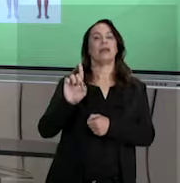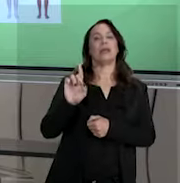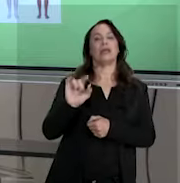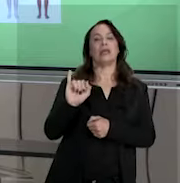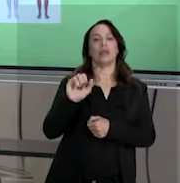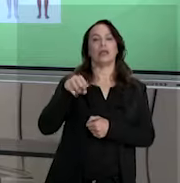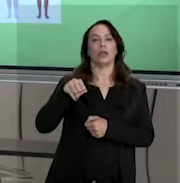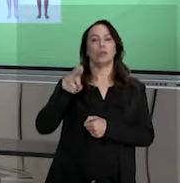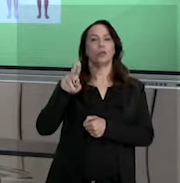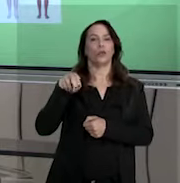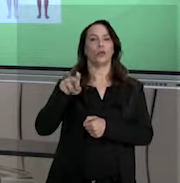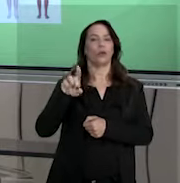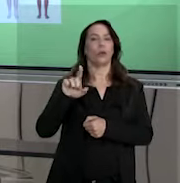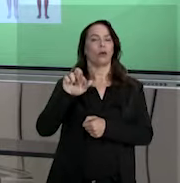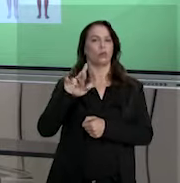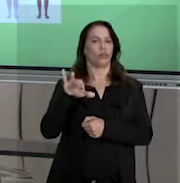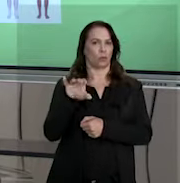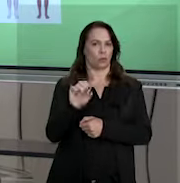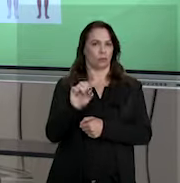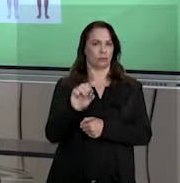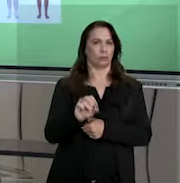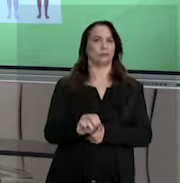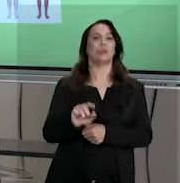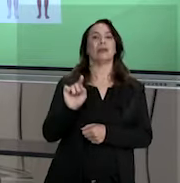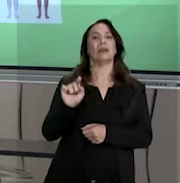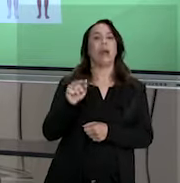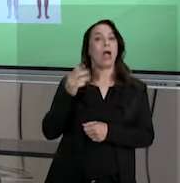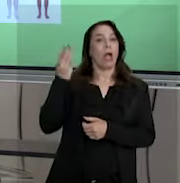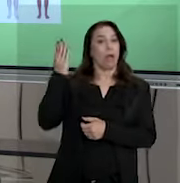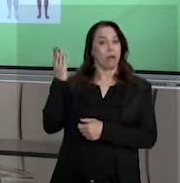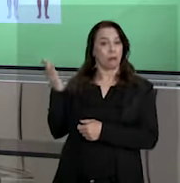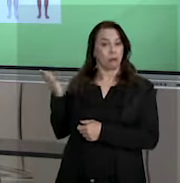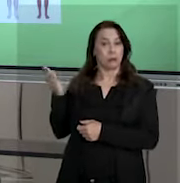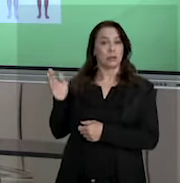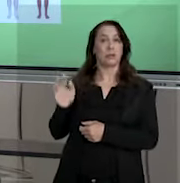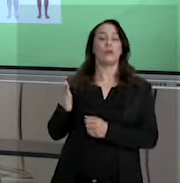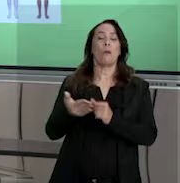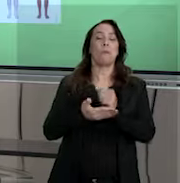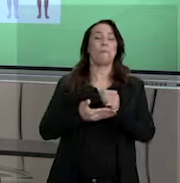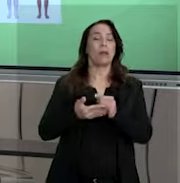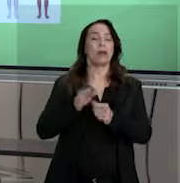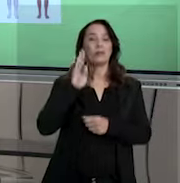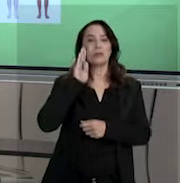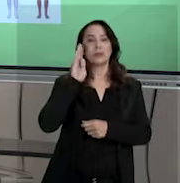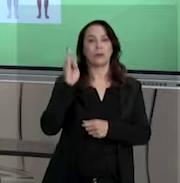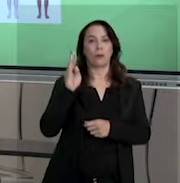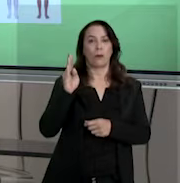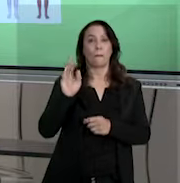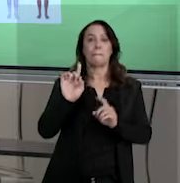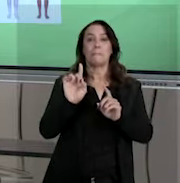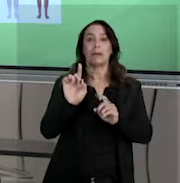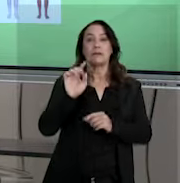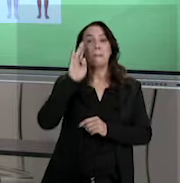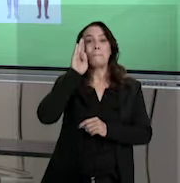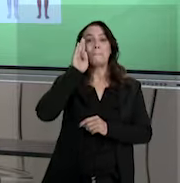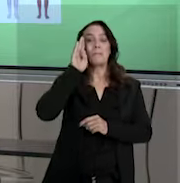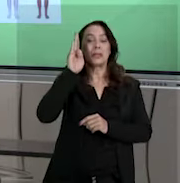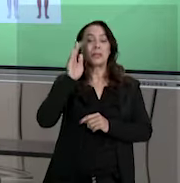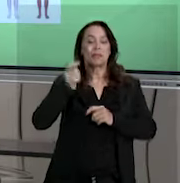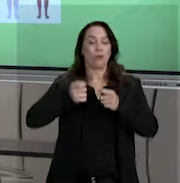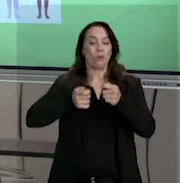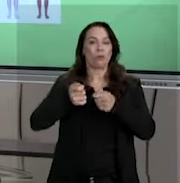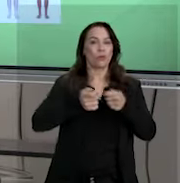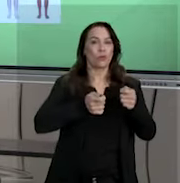os principais. Lembrando que todos eles são coordenados por esse sistema principal aqui, que é